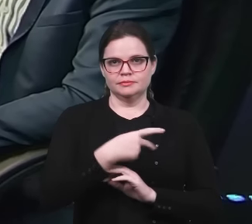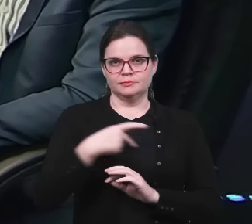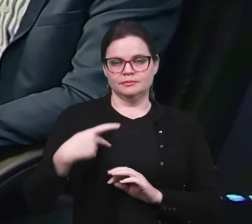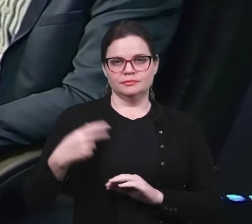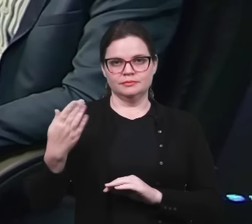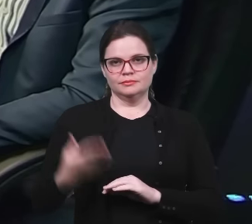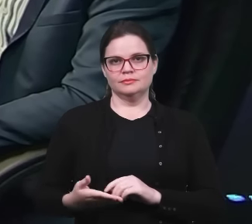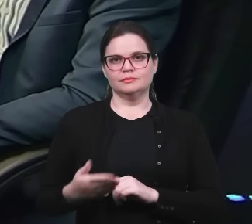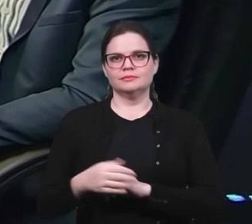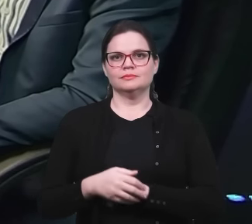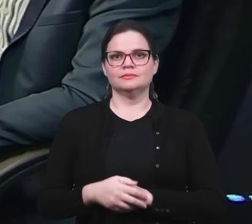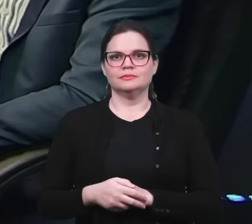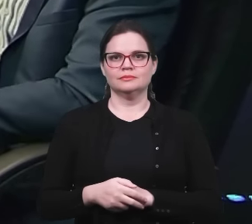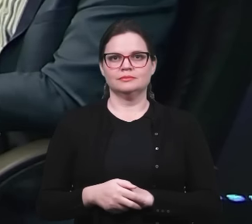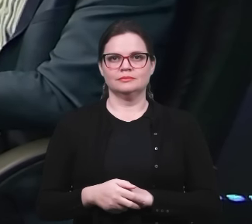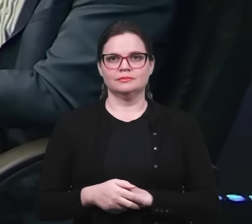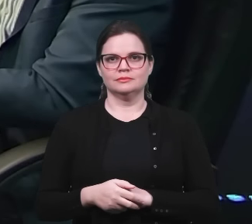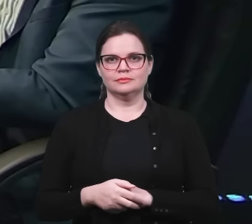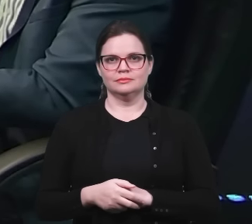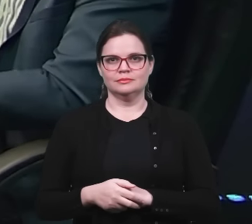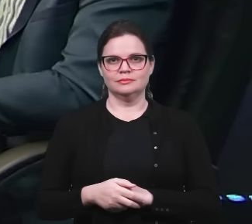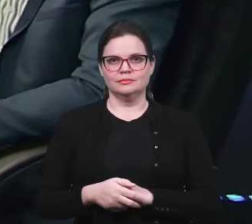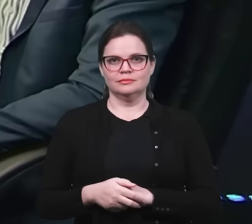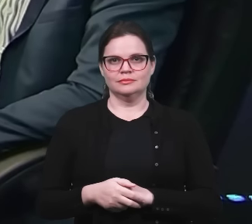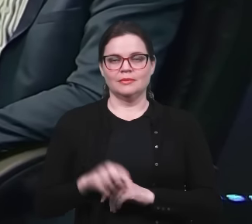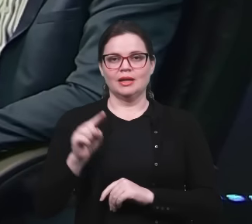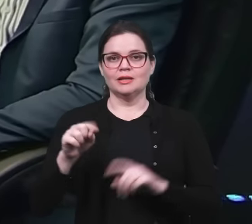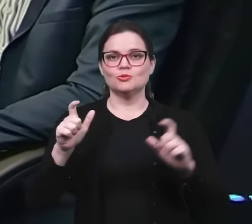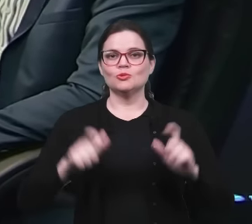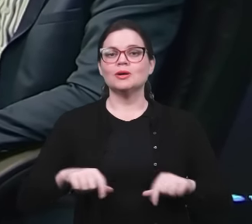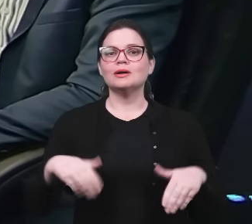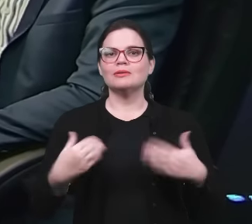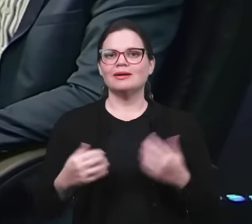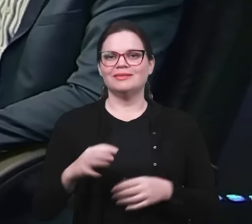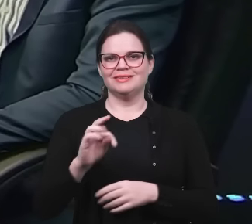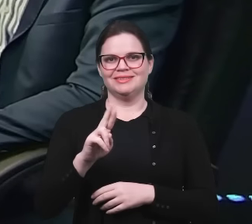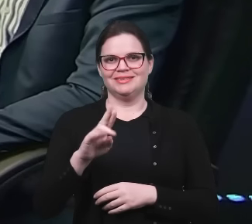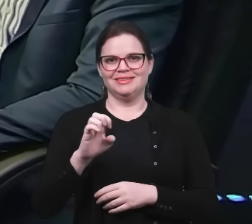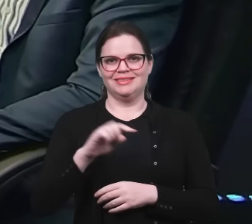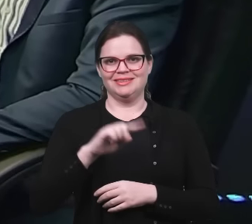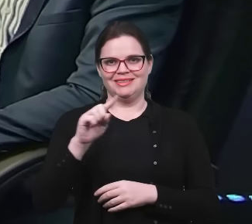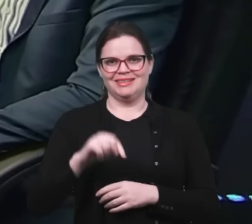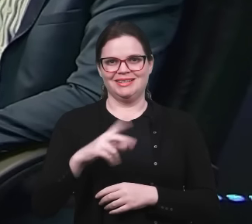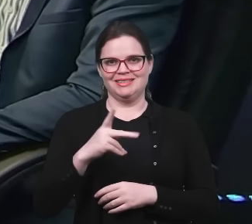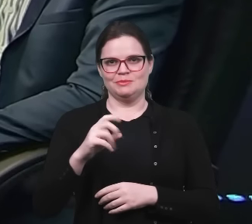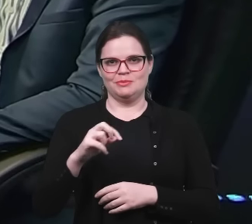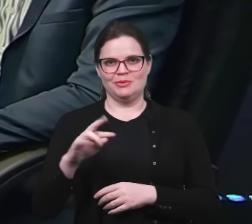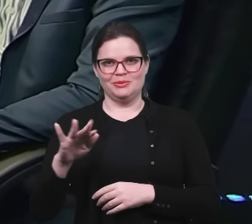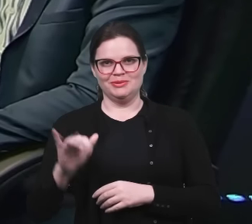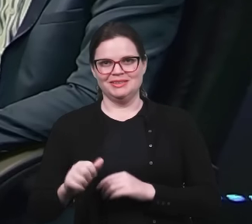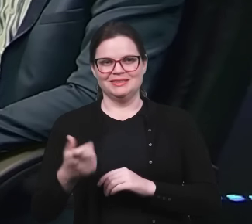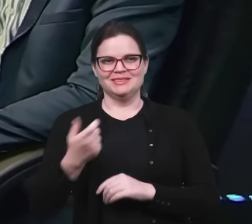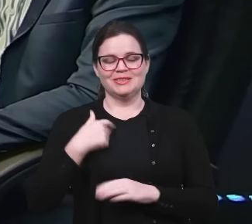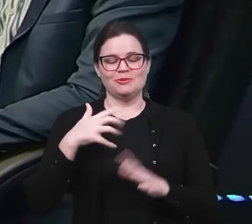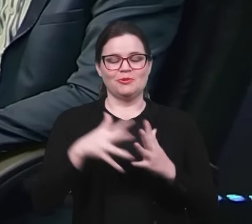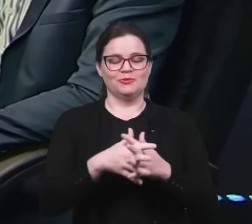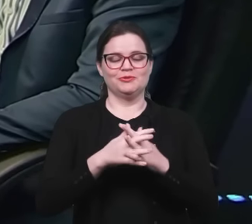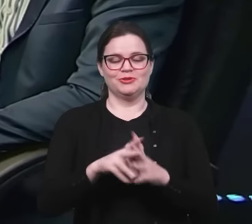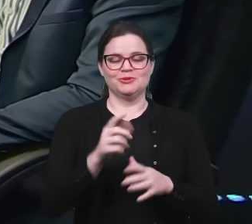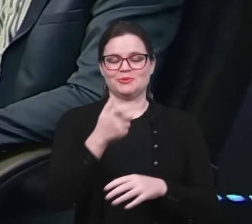de, como é que chama lá? Pontas. Três Pontas, né? Já ia confundindo com Três Corações, mas é Três